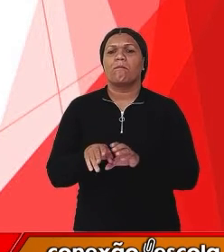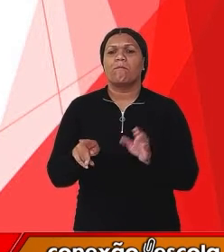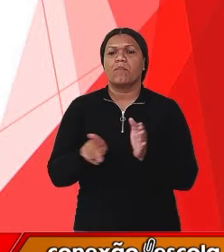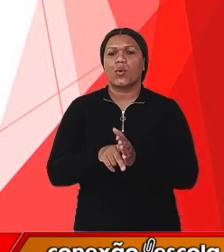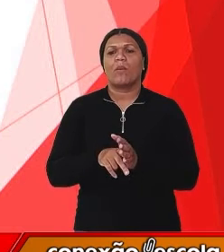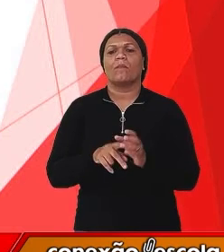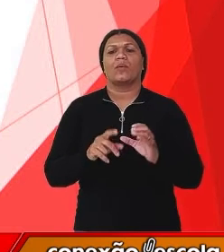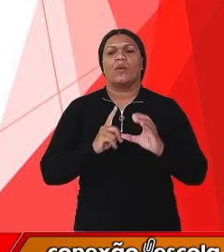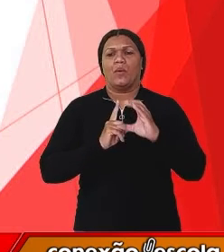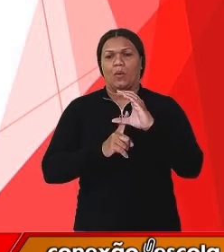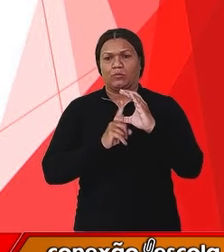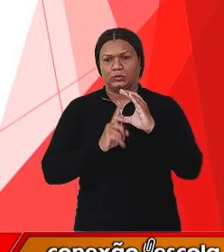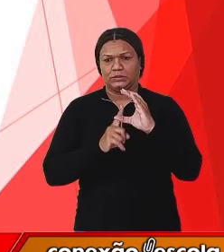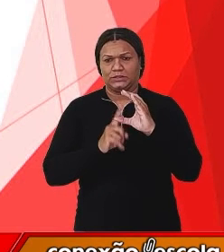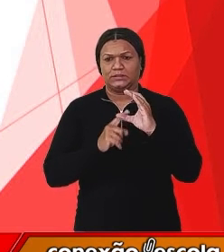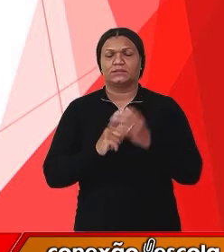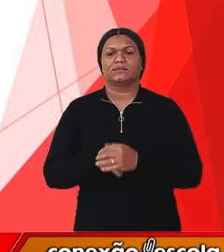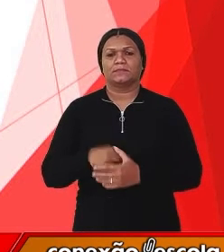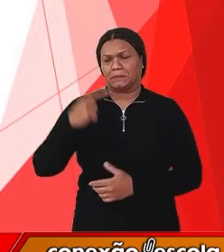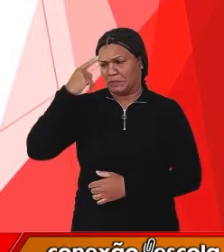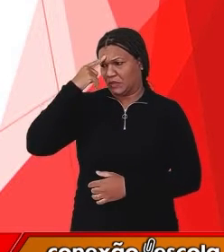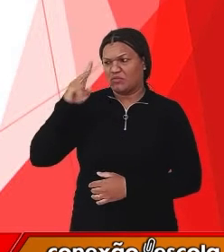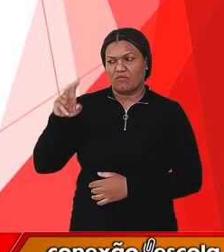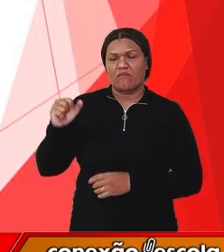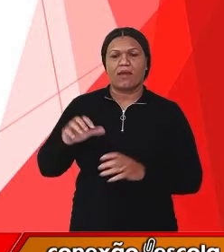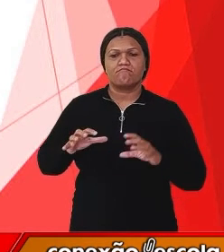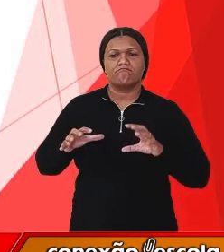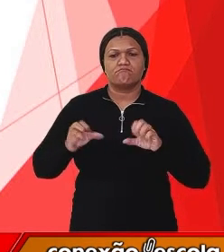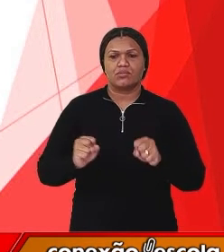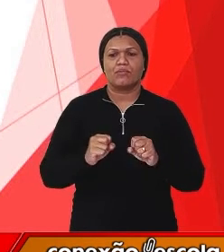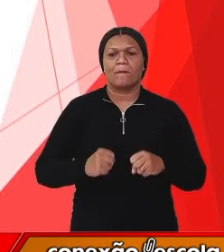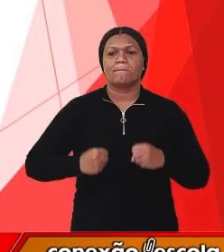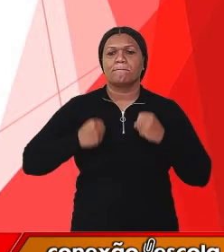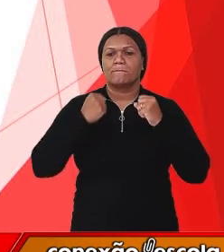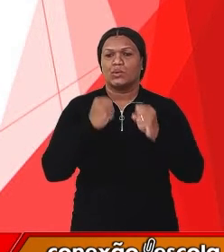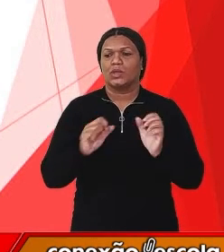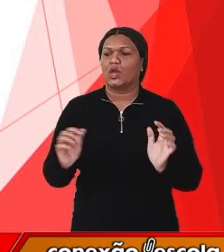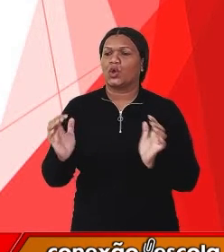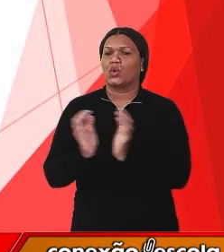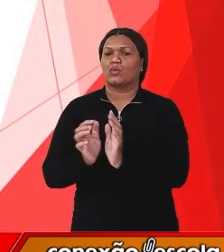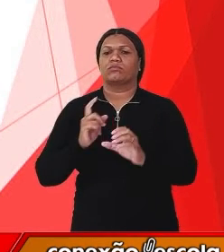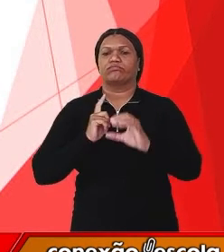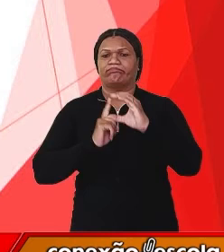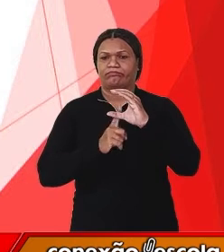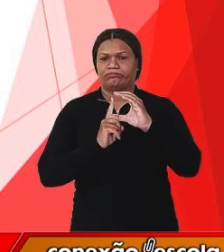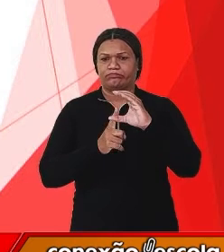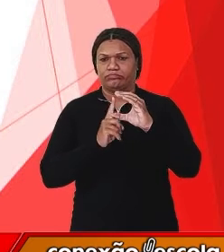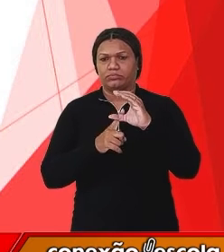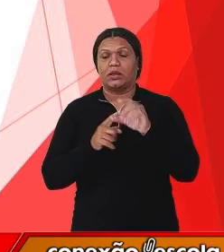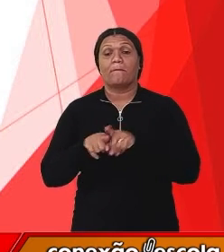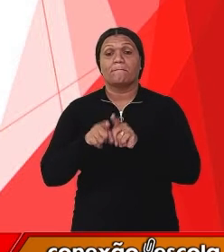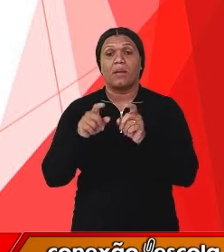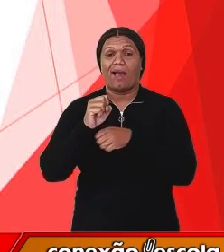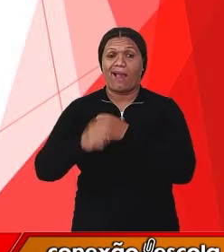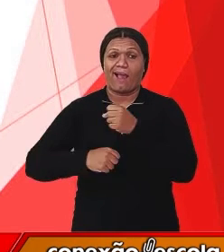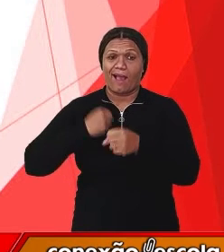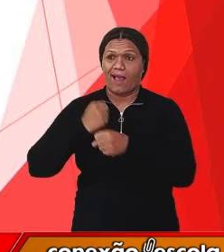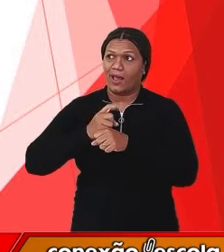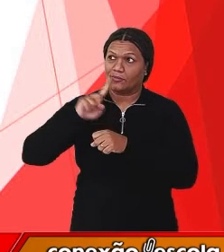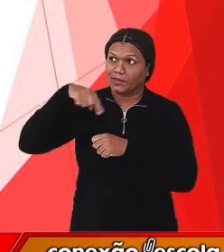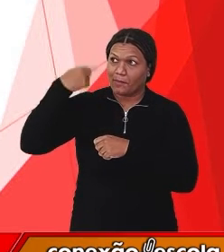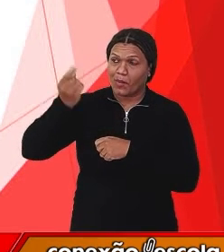para a tomada do poder pelos comunistas. Só que anos mais tarde ficaria comprovado que o documento foi